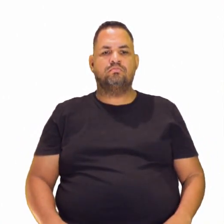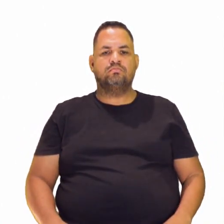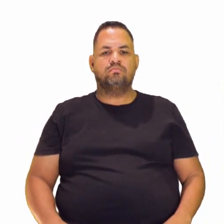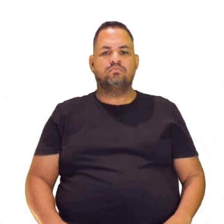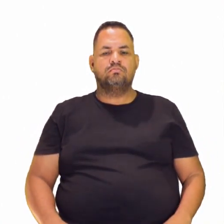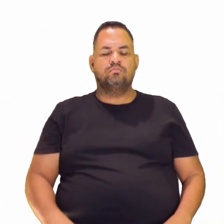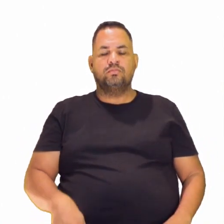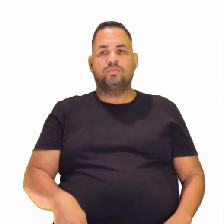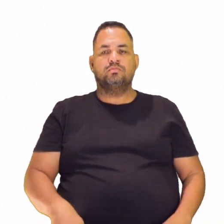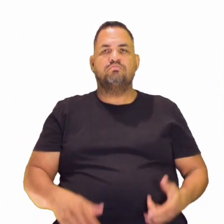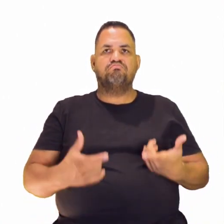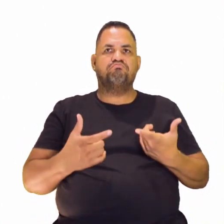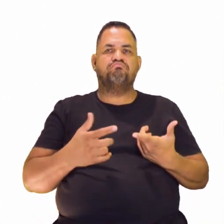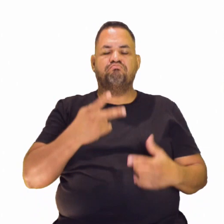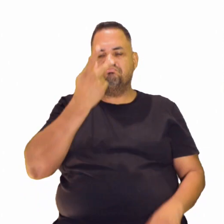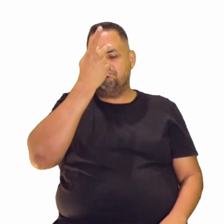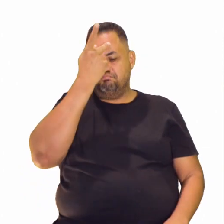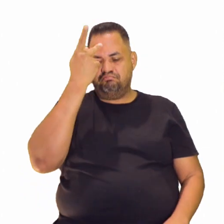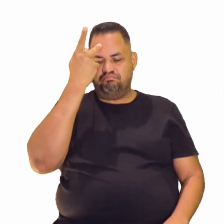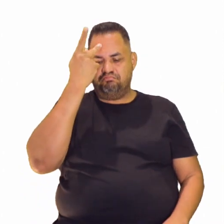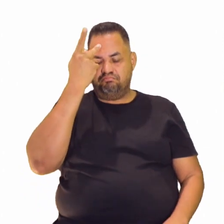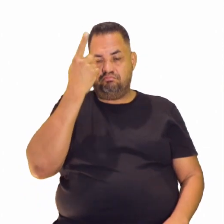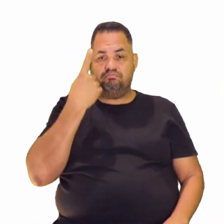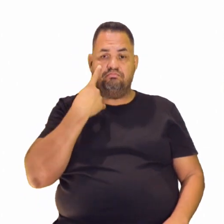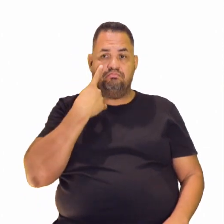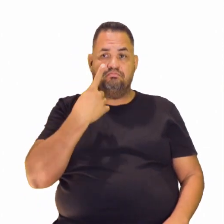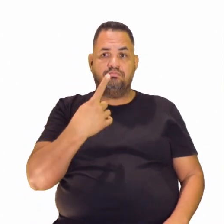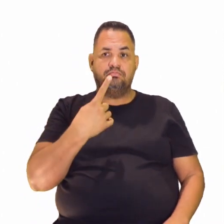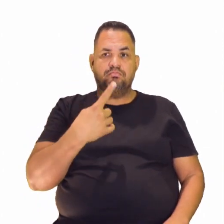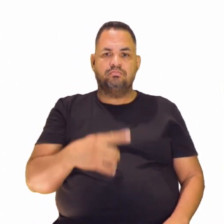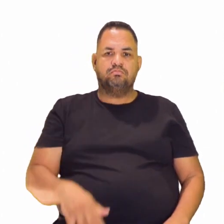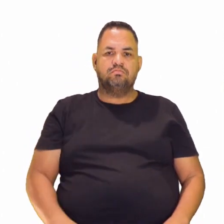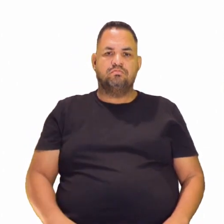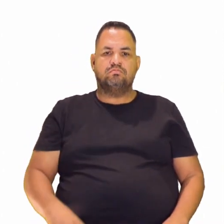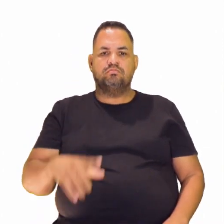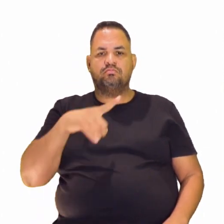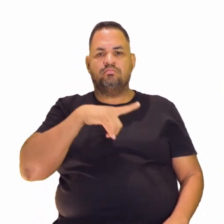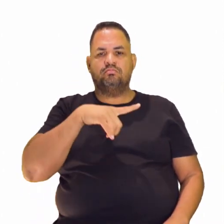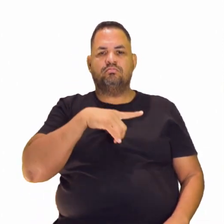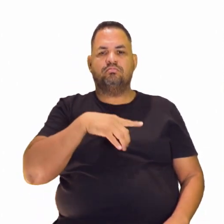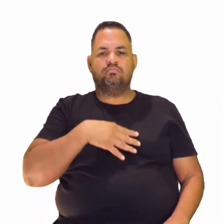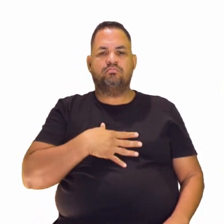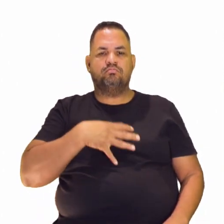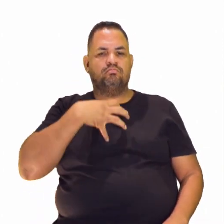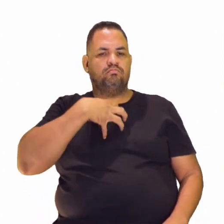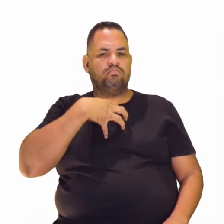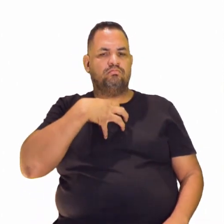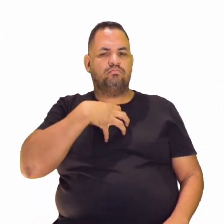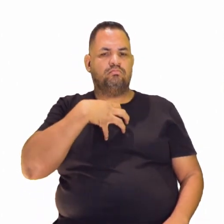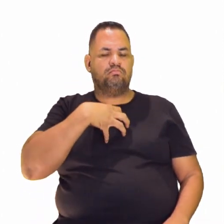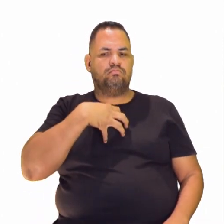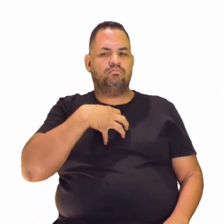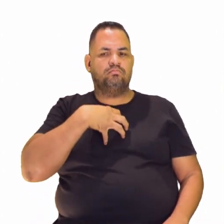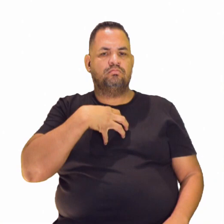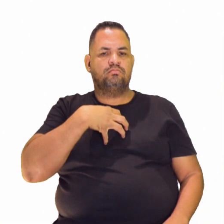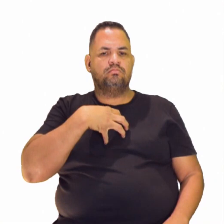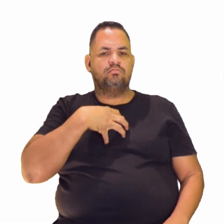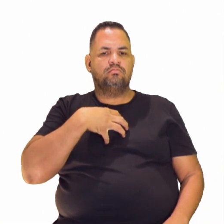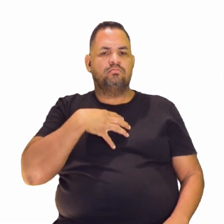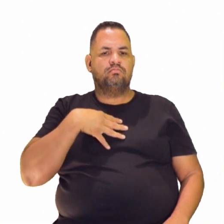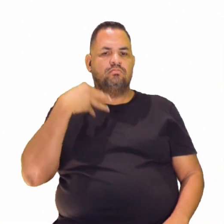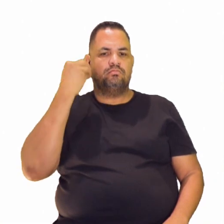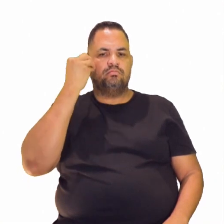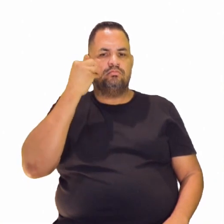as pessoas que vão ver, vão ter a sensibilidade de ter a sua